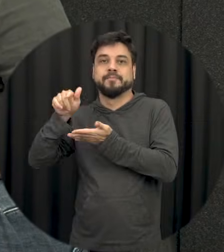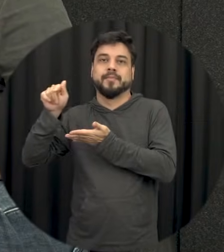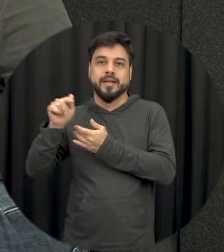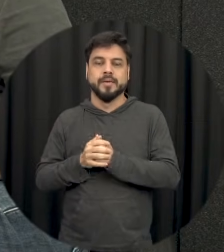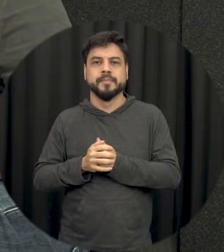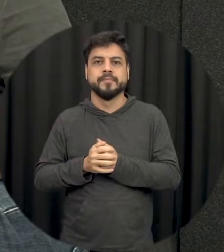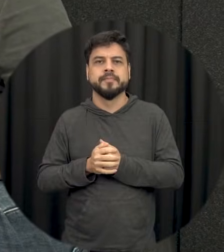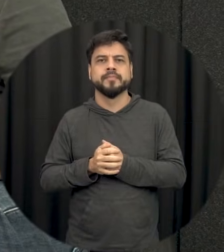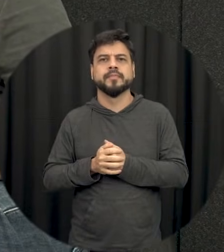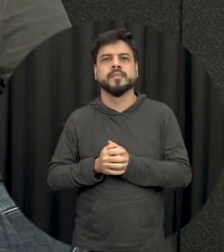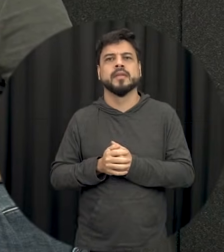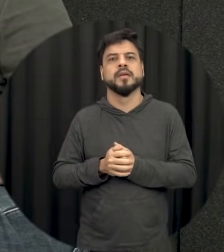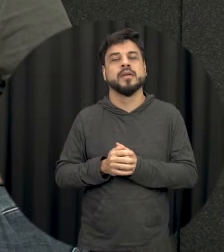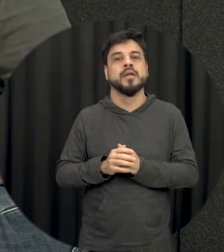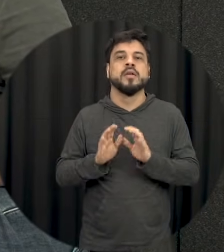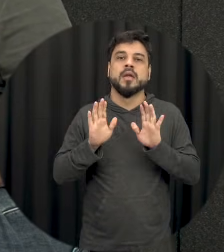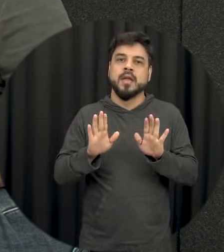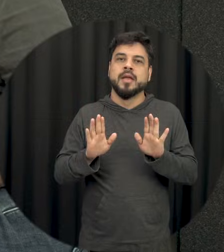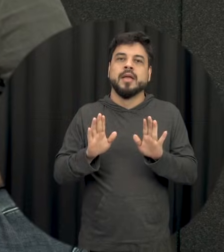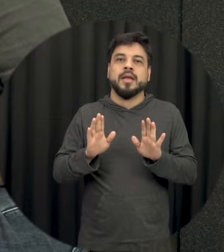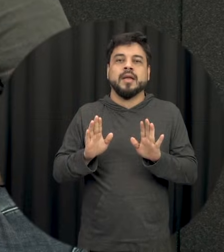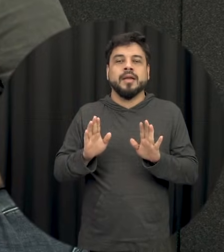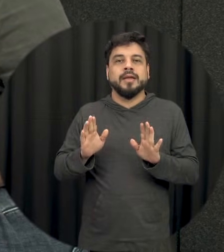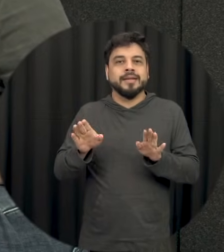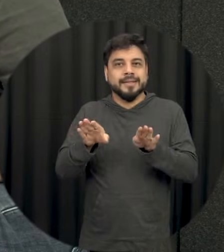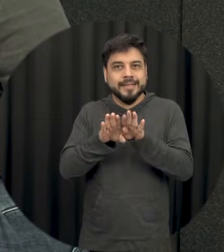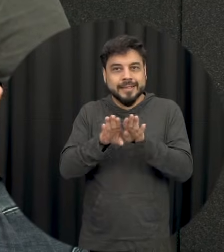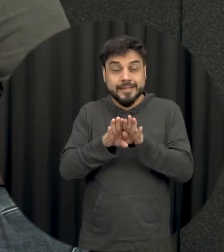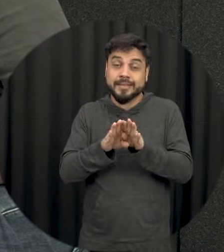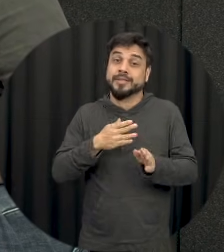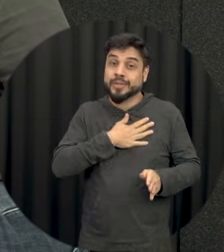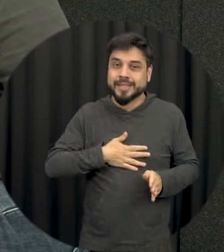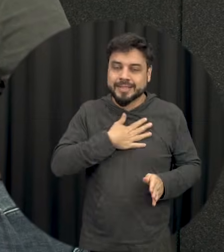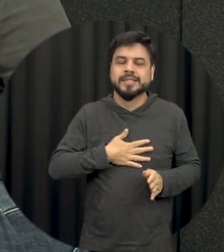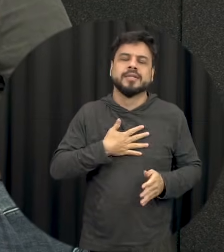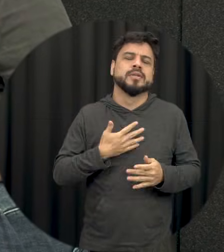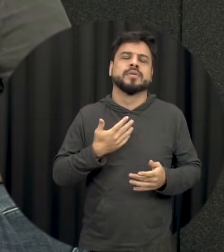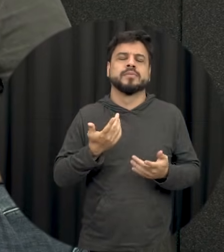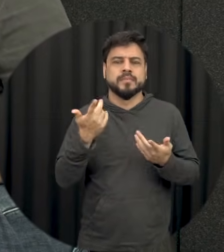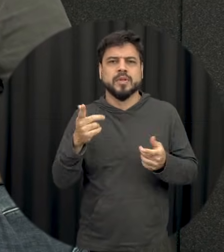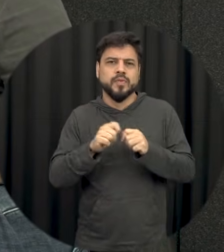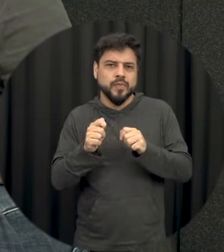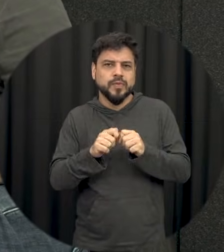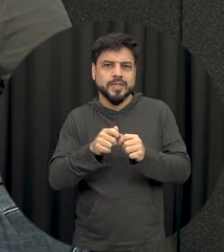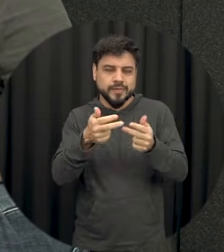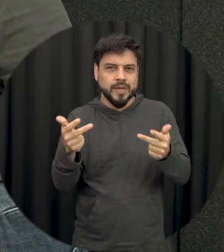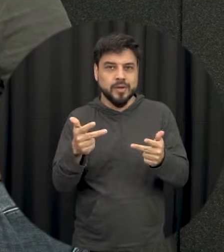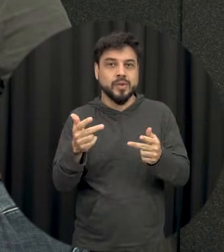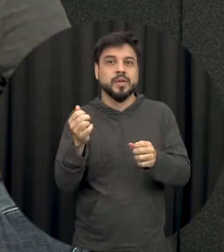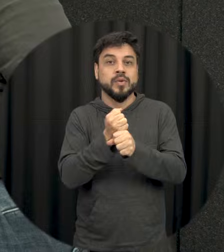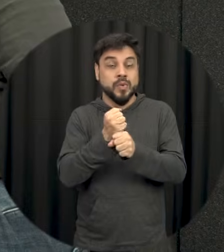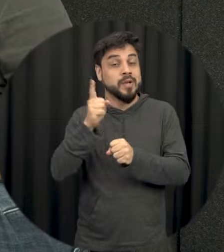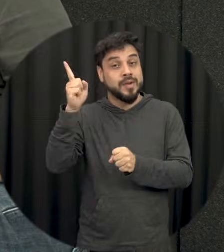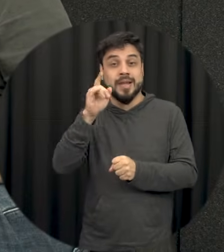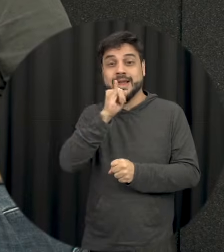isso, eu publiquei, isso tenho muito prazer, muito orgulho, foi muito prazeroso fazer, mas nos anos que eu estava na Itália, nos